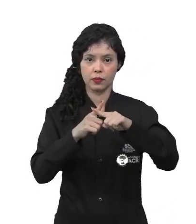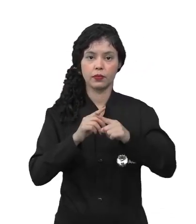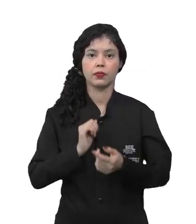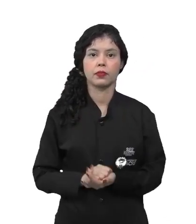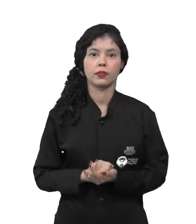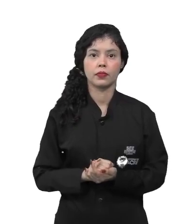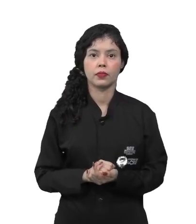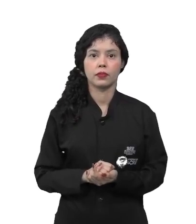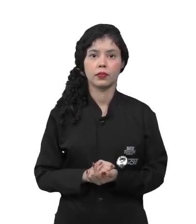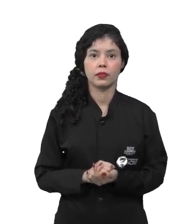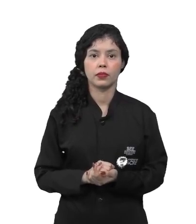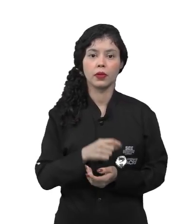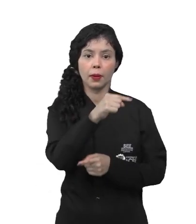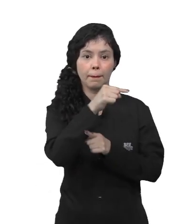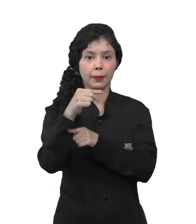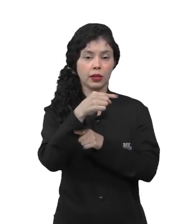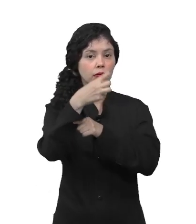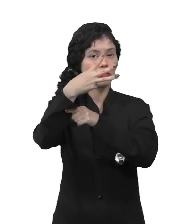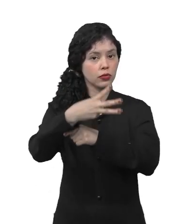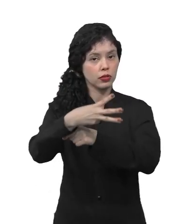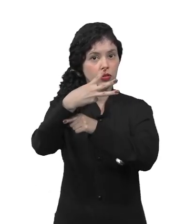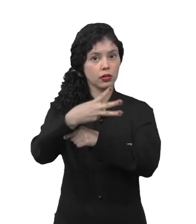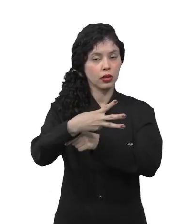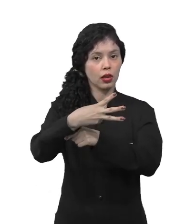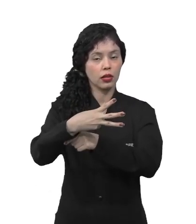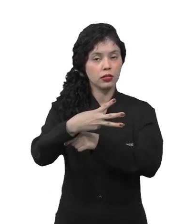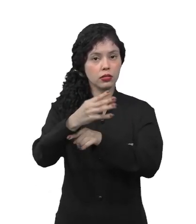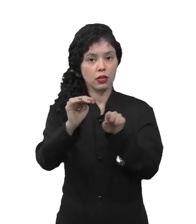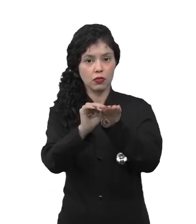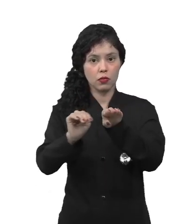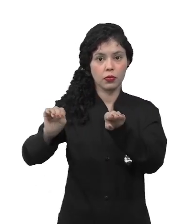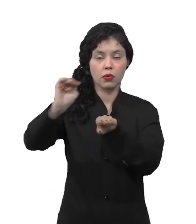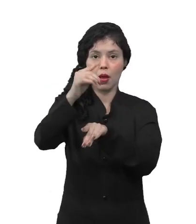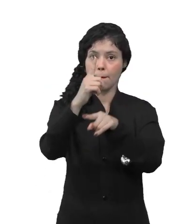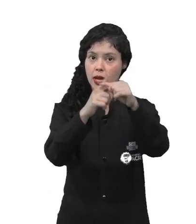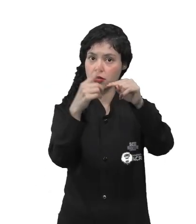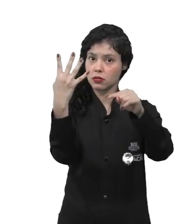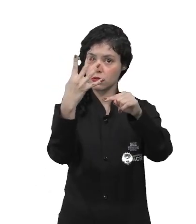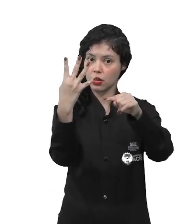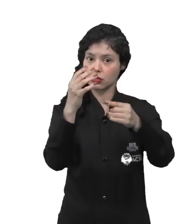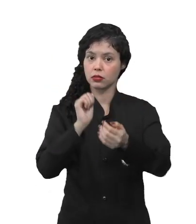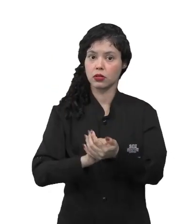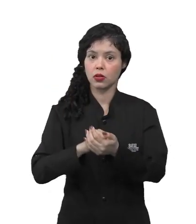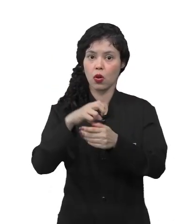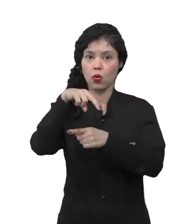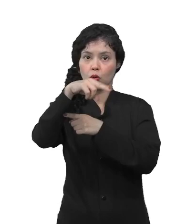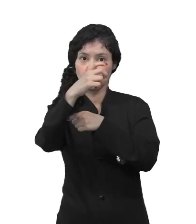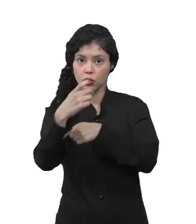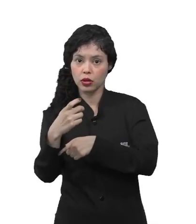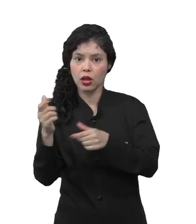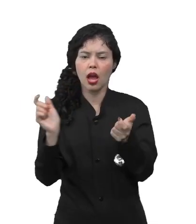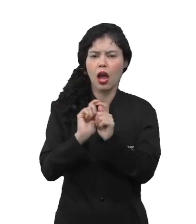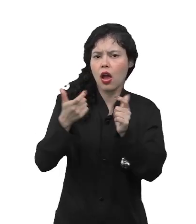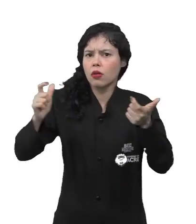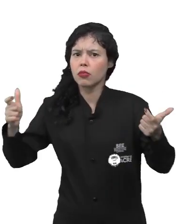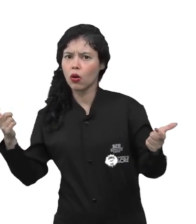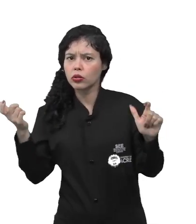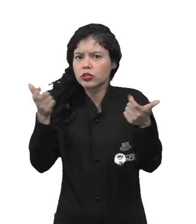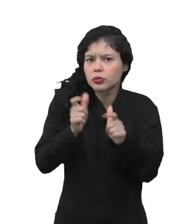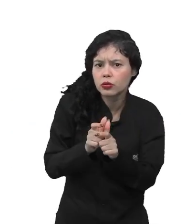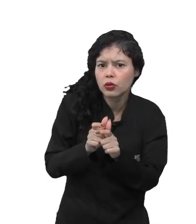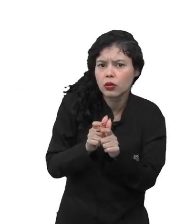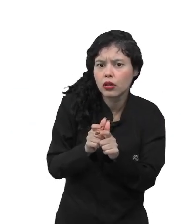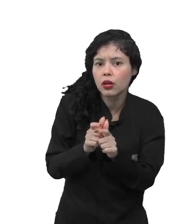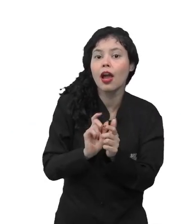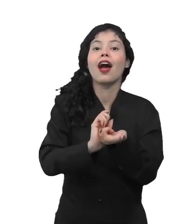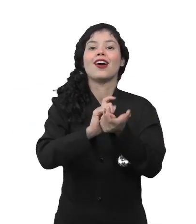Então, ó, menos 3 foi para mais 4. O NOx aumentou ou diminuiu? Esse